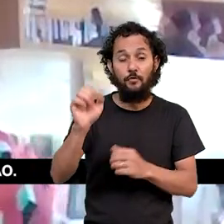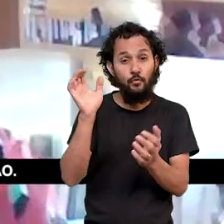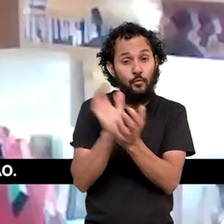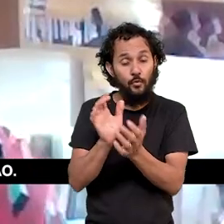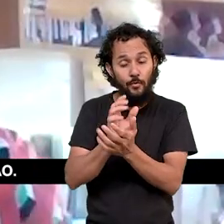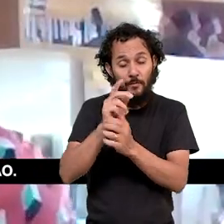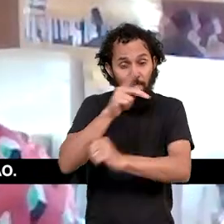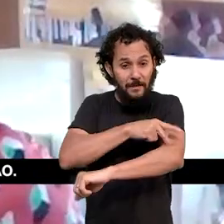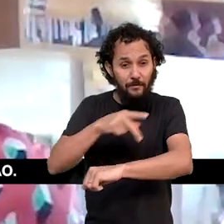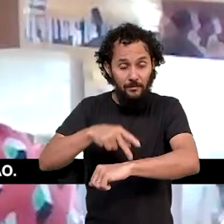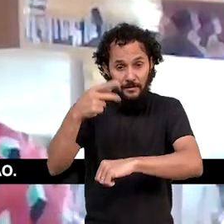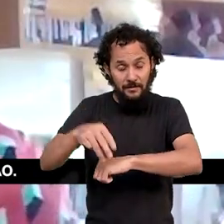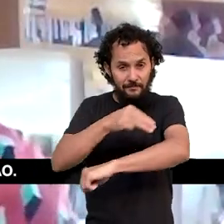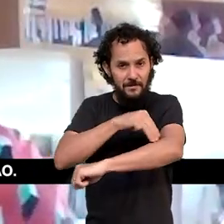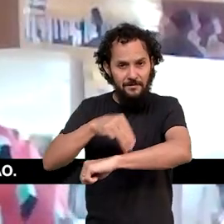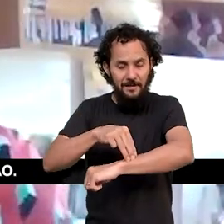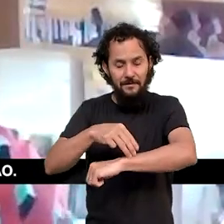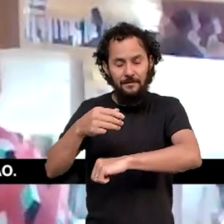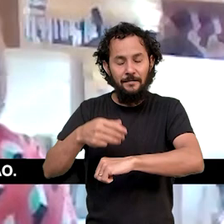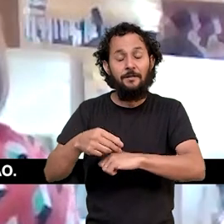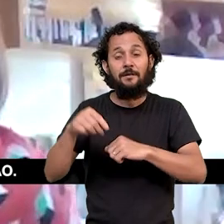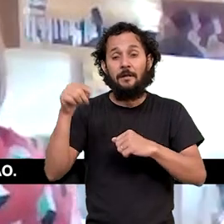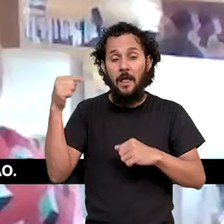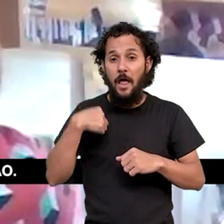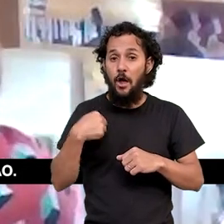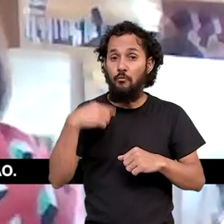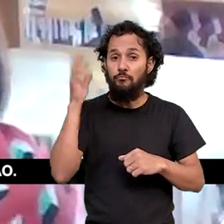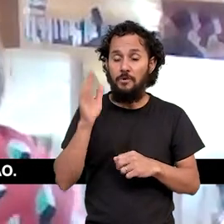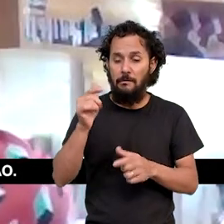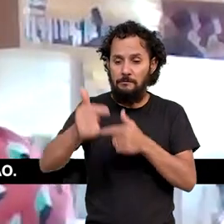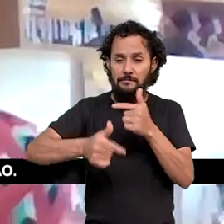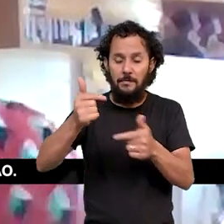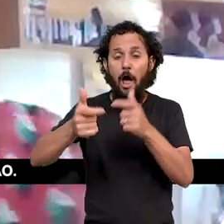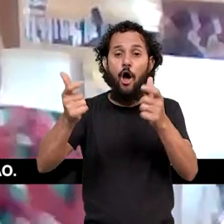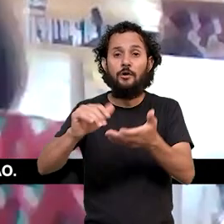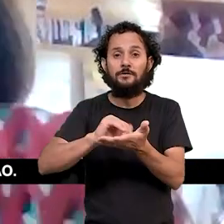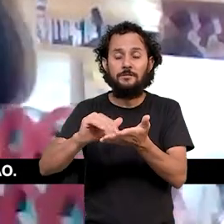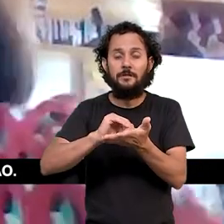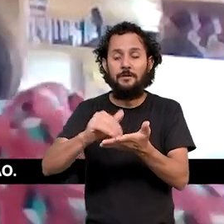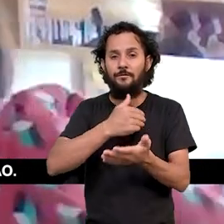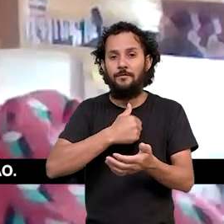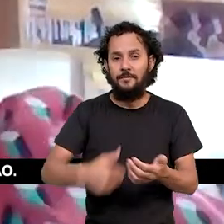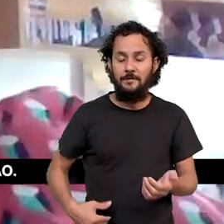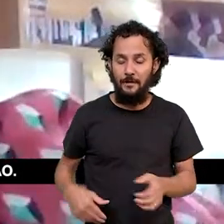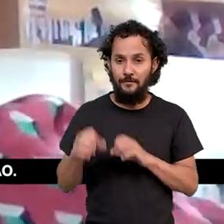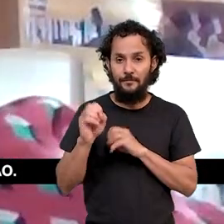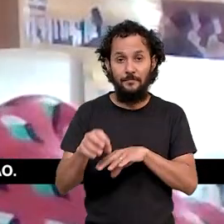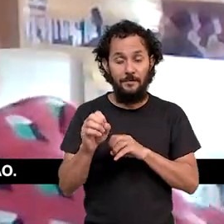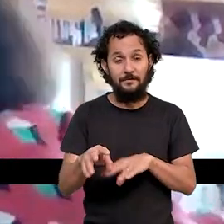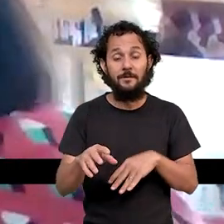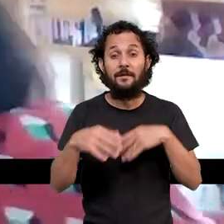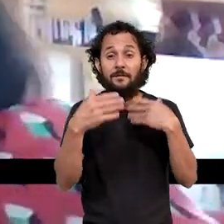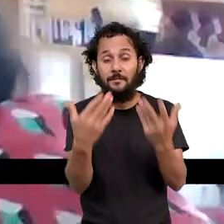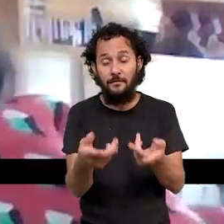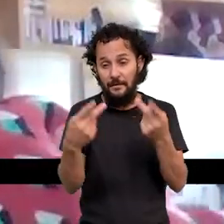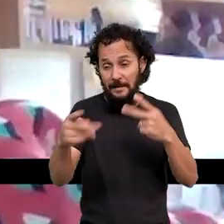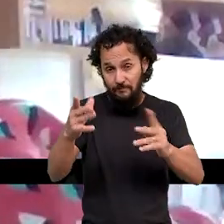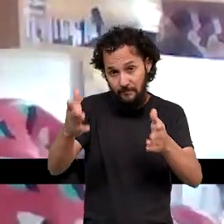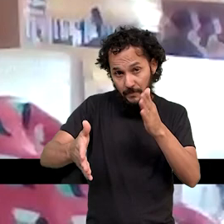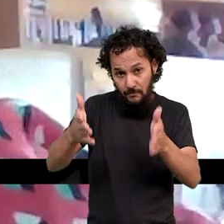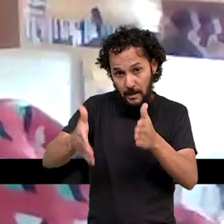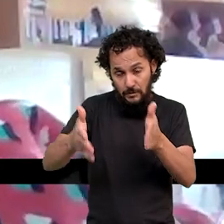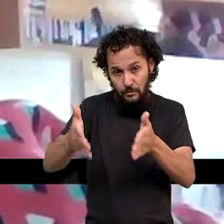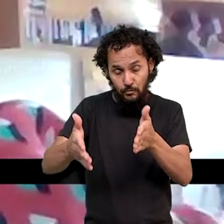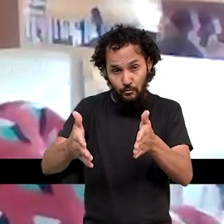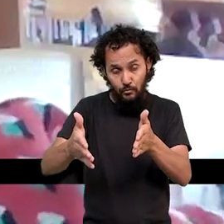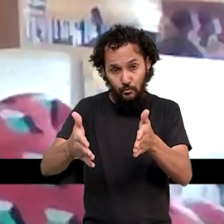de pedagogia, magistério da pré-escola, eu já estava atuando na Secretaria de Estado de Educação. E naquele